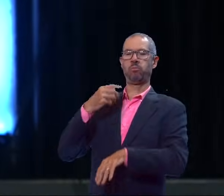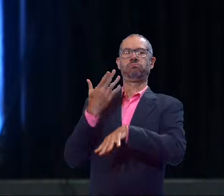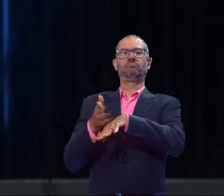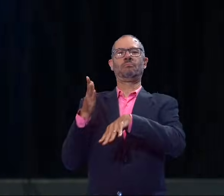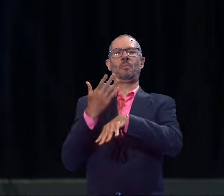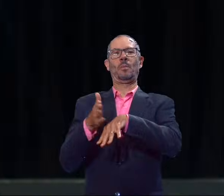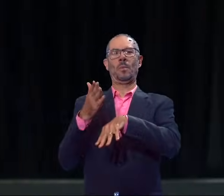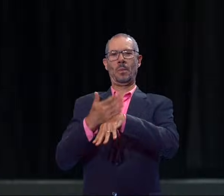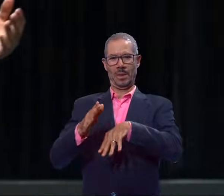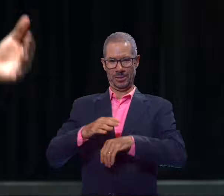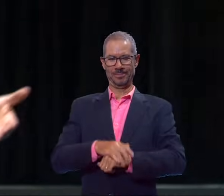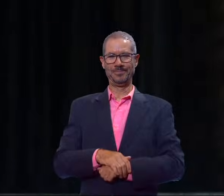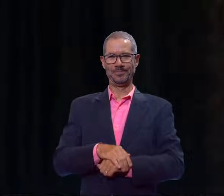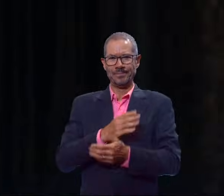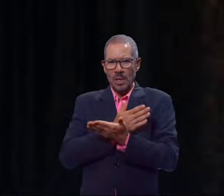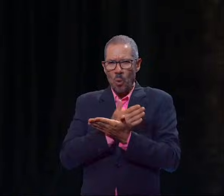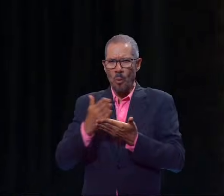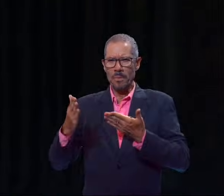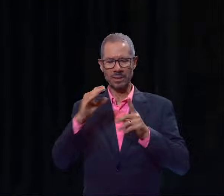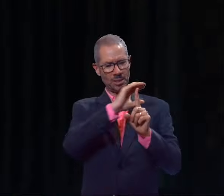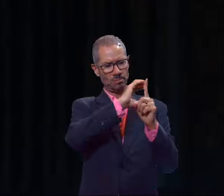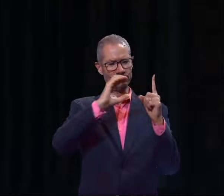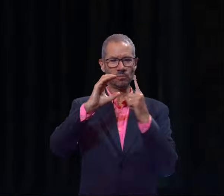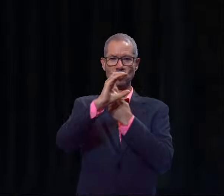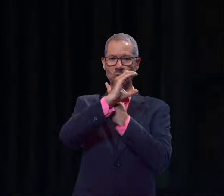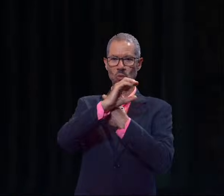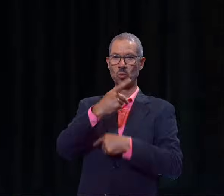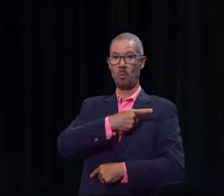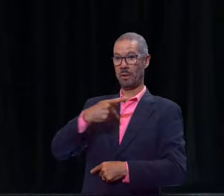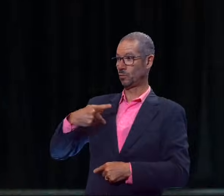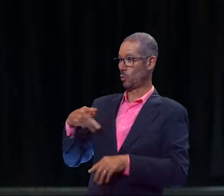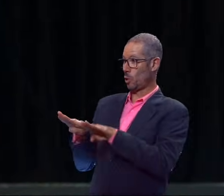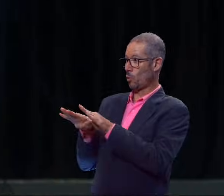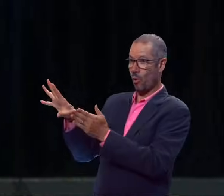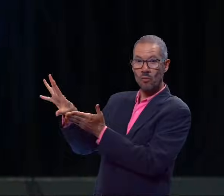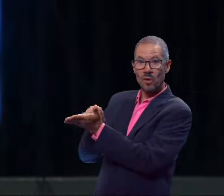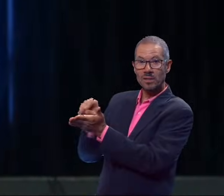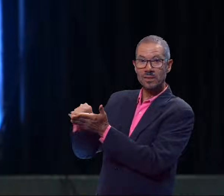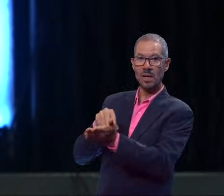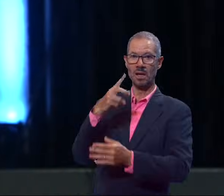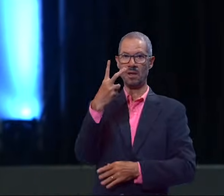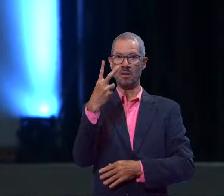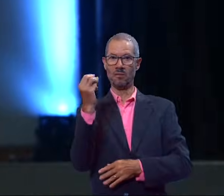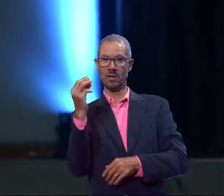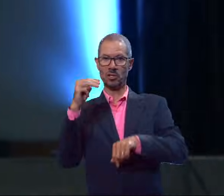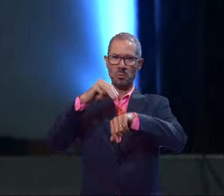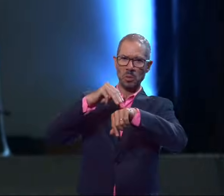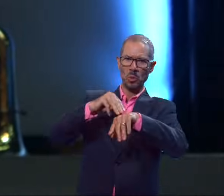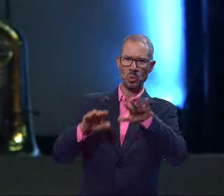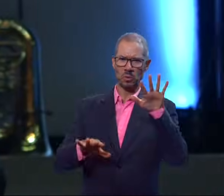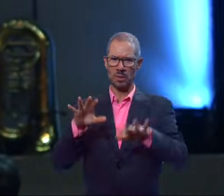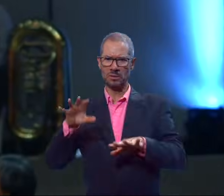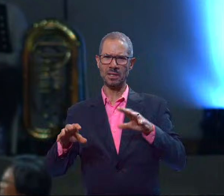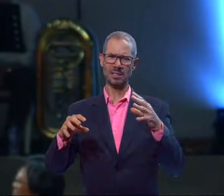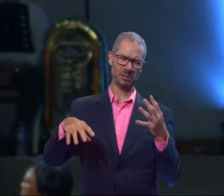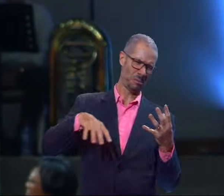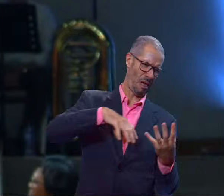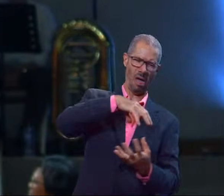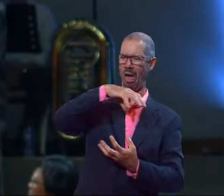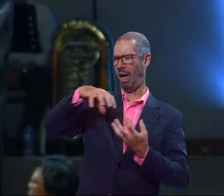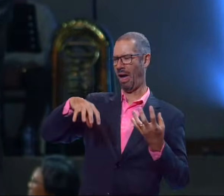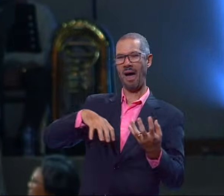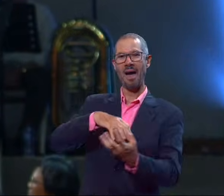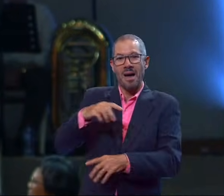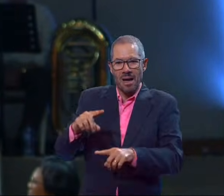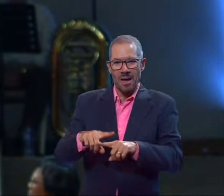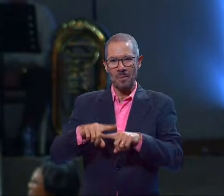prática. Eu comecei a fazer os cultos, como o pastor fazia. 20 minutos, às vezes é uma bagunça.